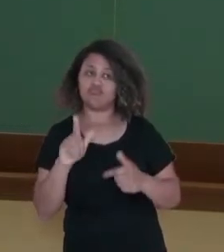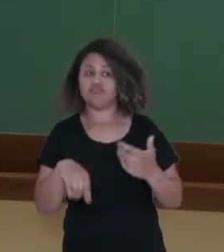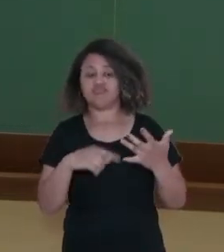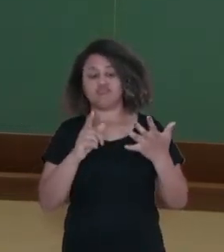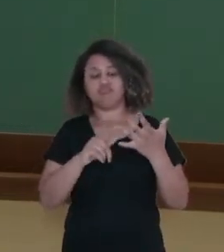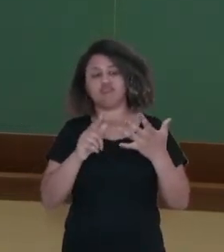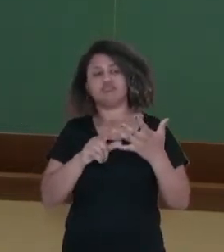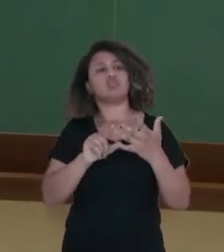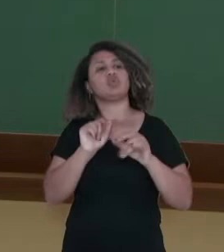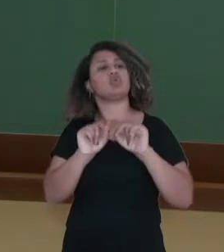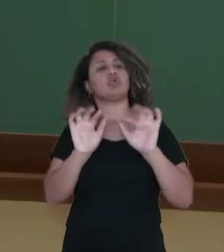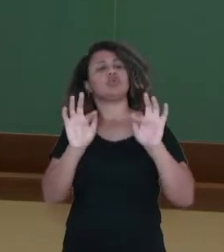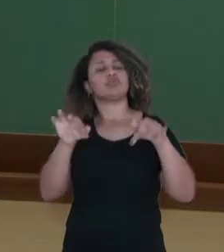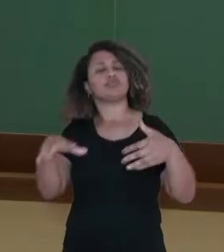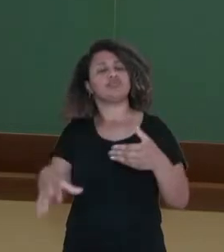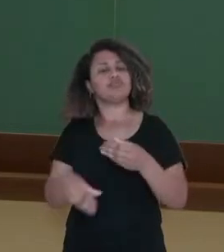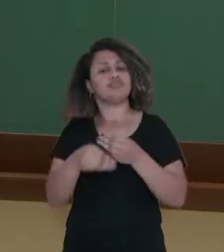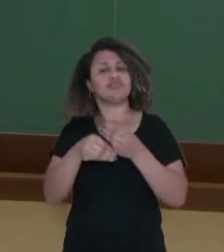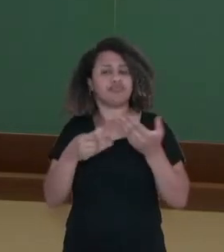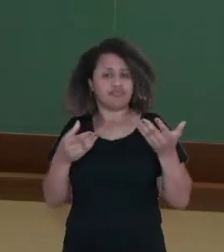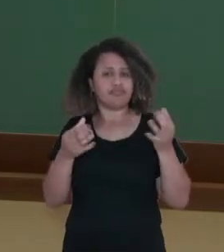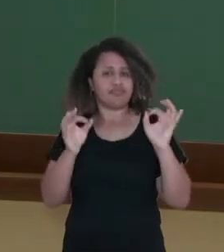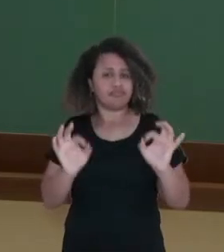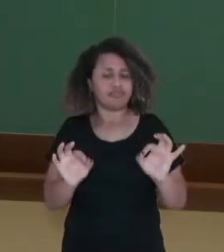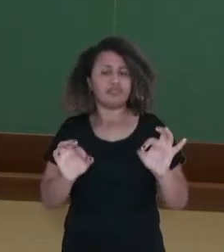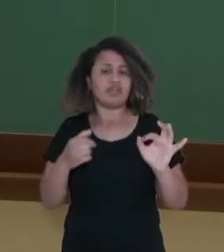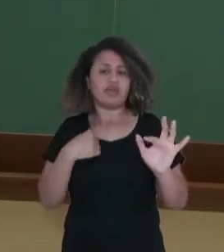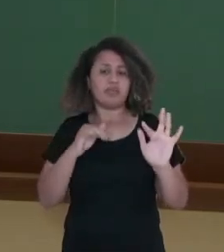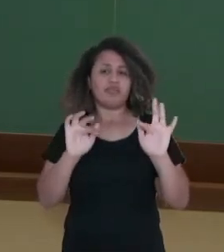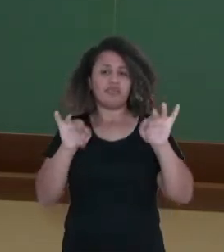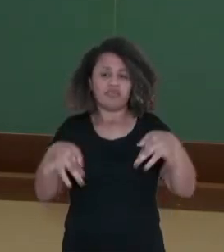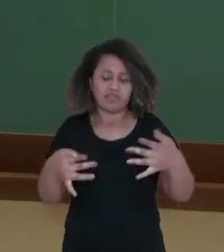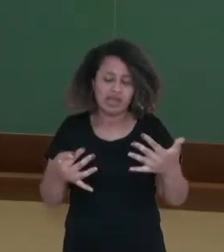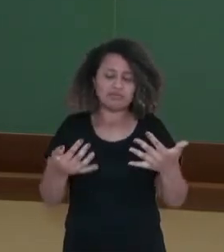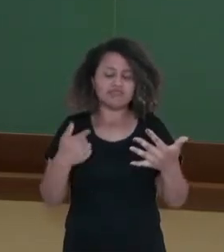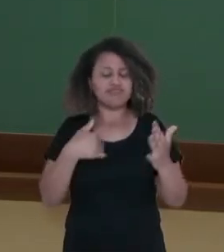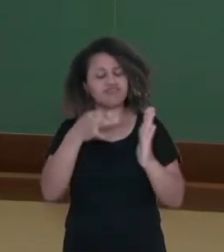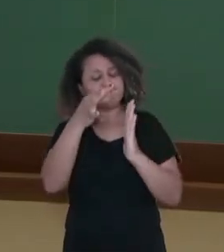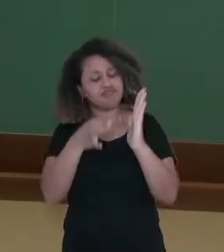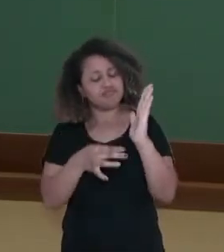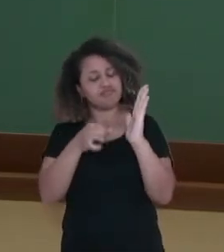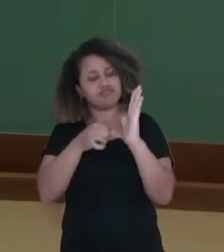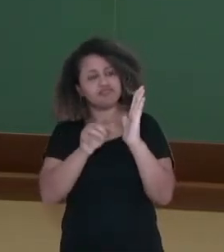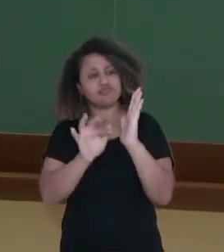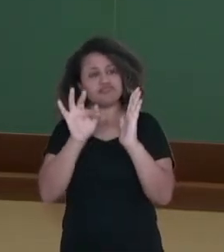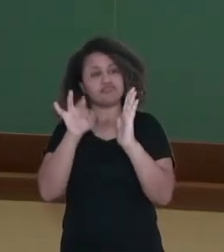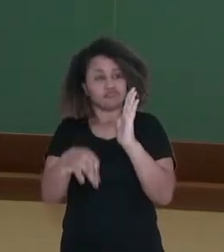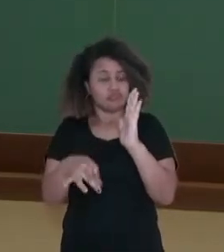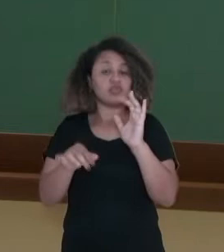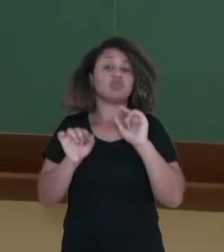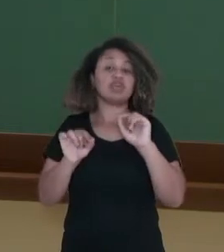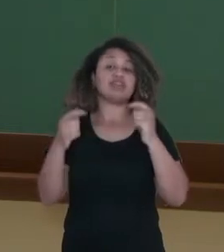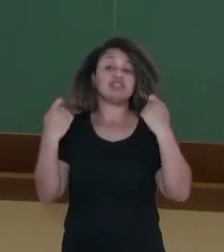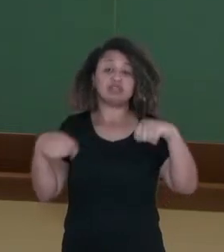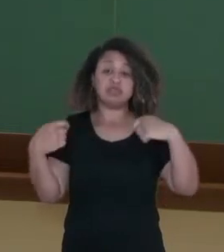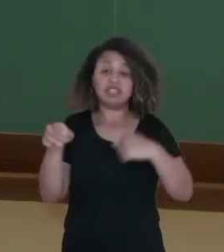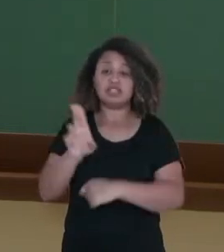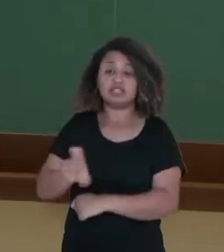Conclusiva, como o nome já diz, dá uma ideia de conclusão. Quando você vai concluir um texto, você não só pode, como deve